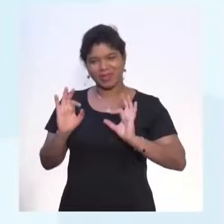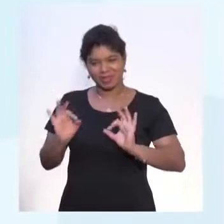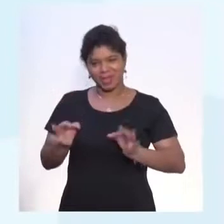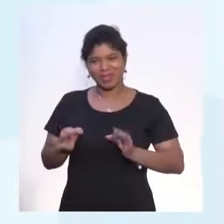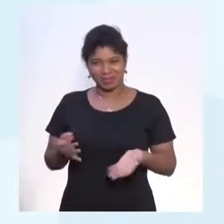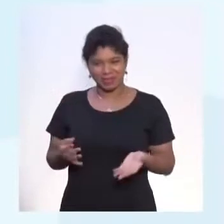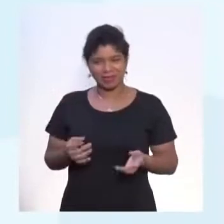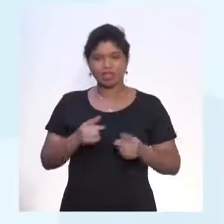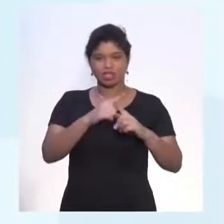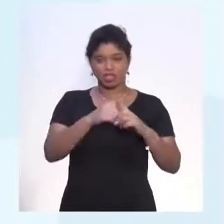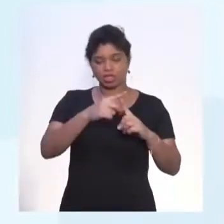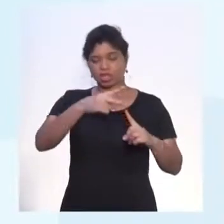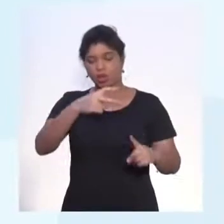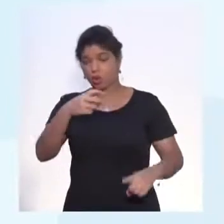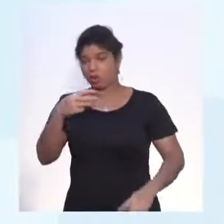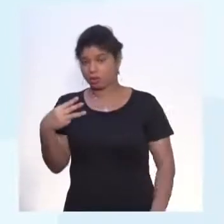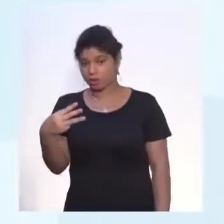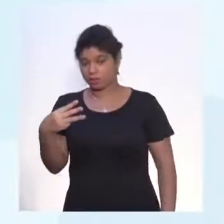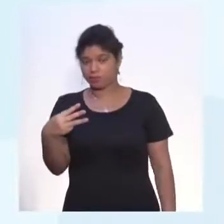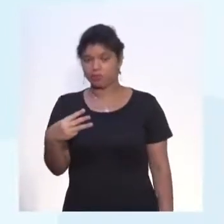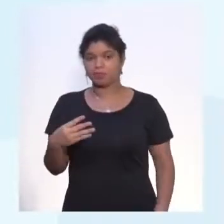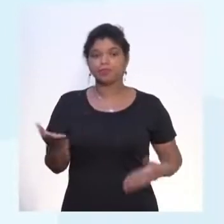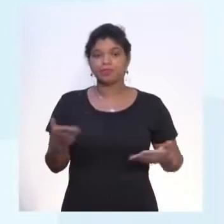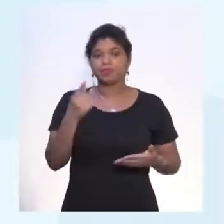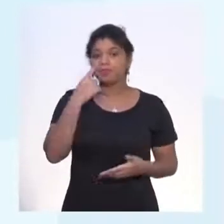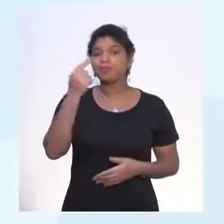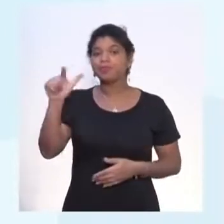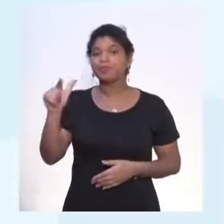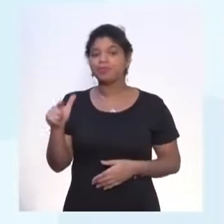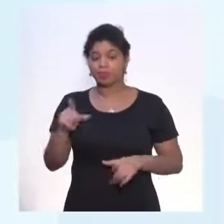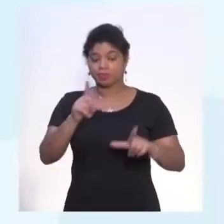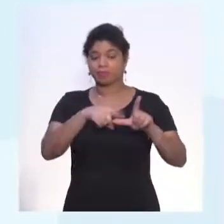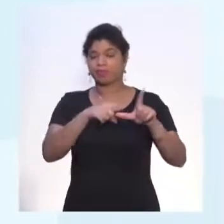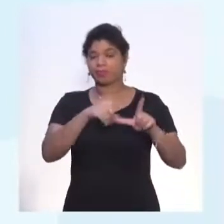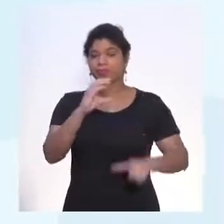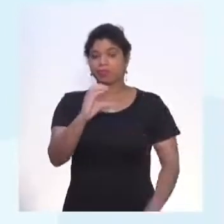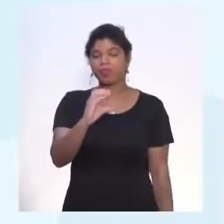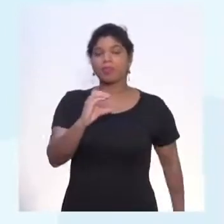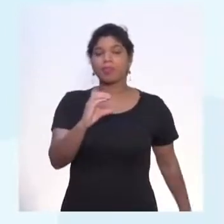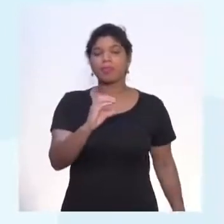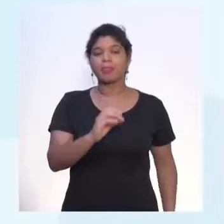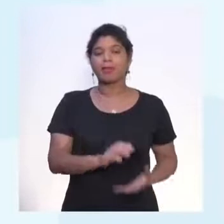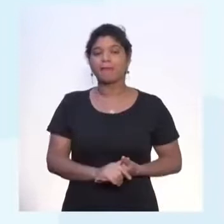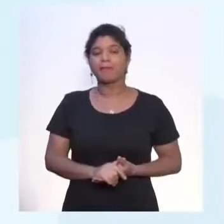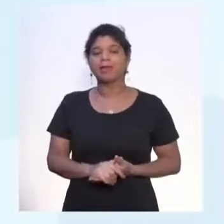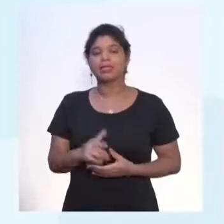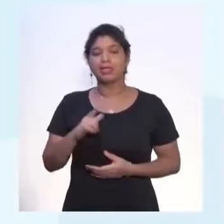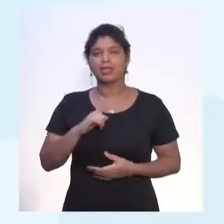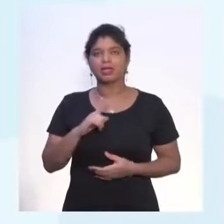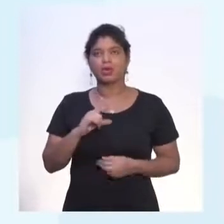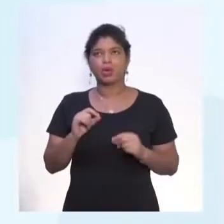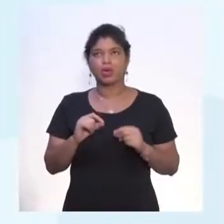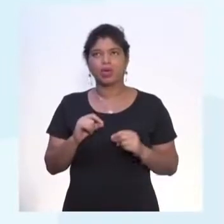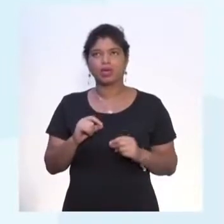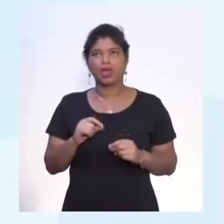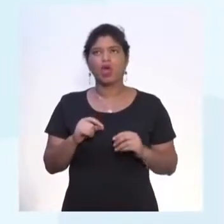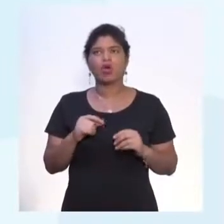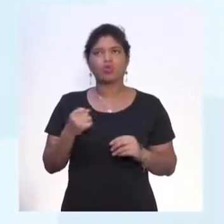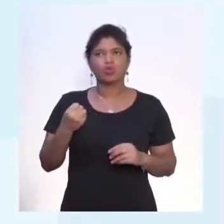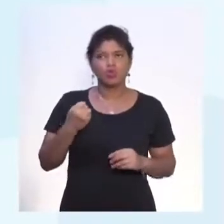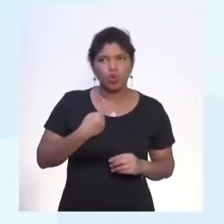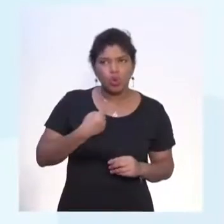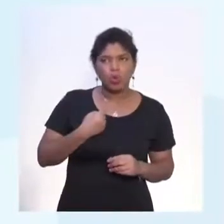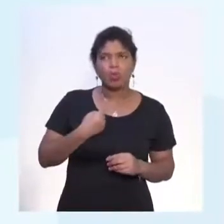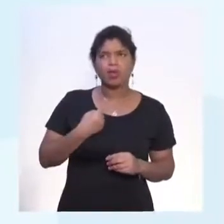x igual a 3, beleza? Beleza. Para o próximo aí, é um número adicionando o triplo desse próprio número,